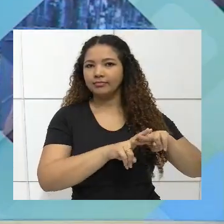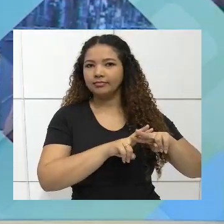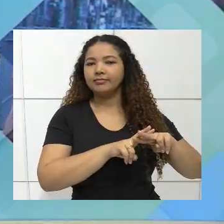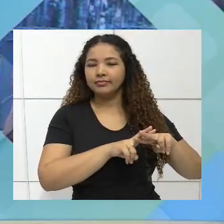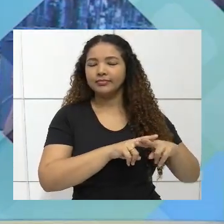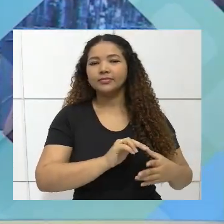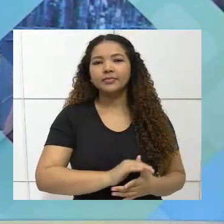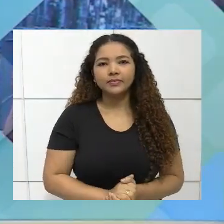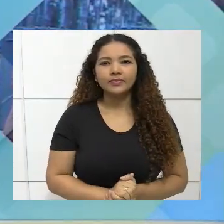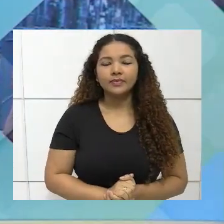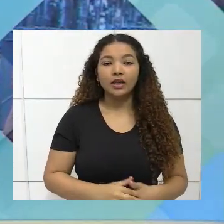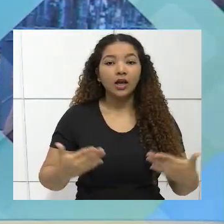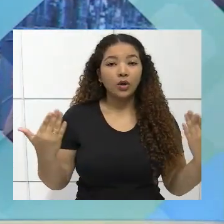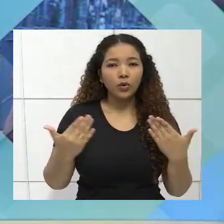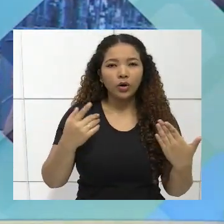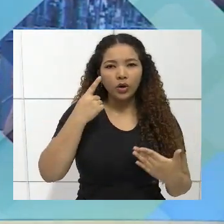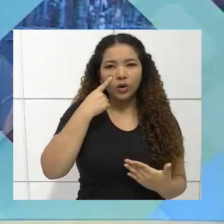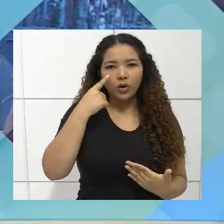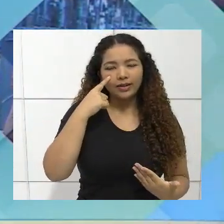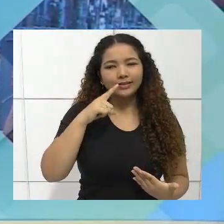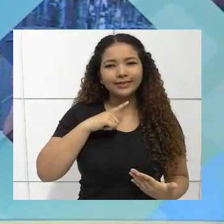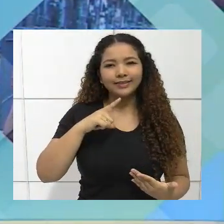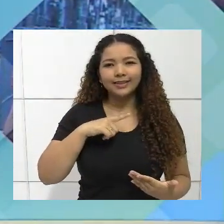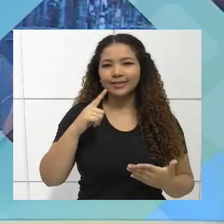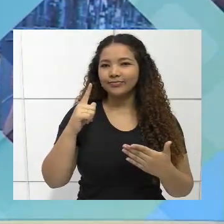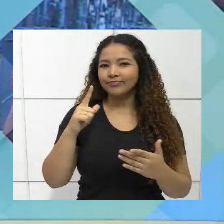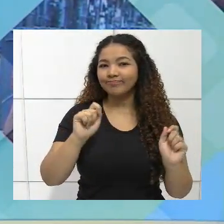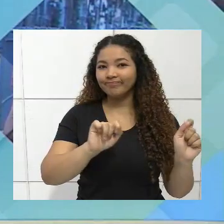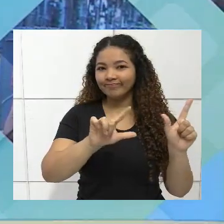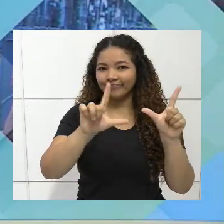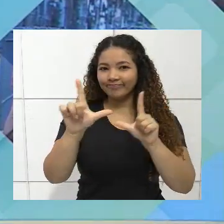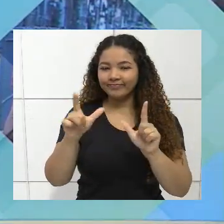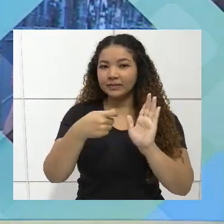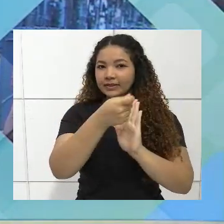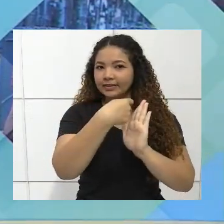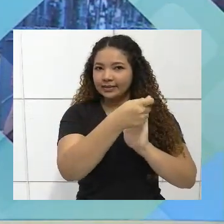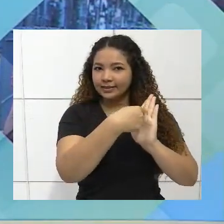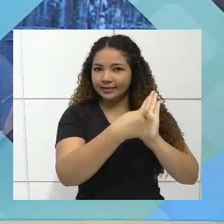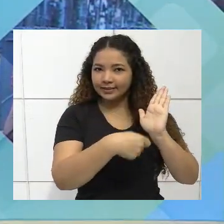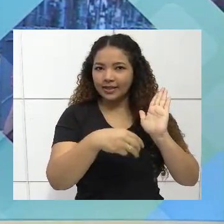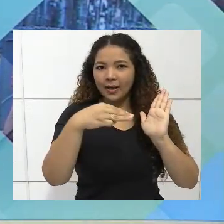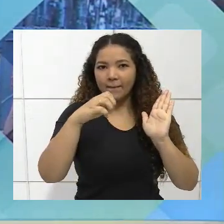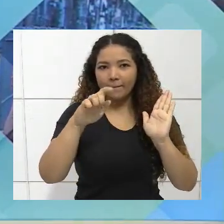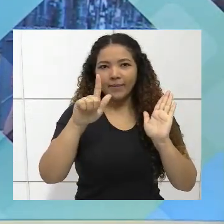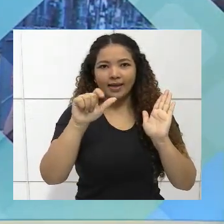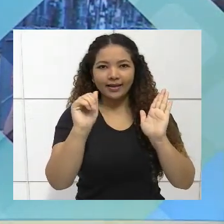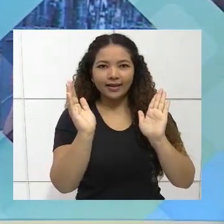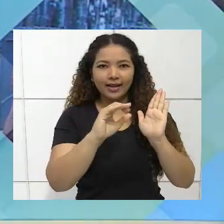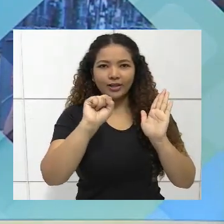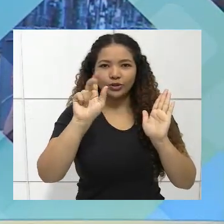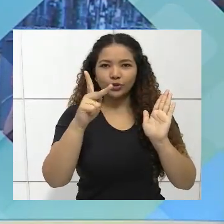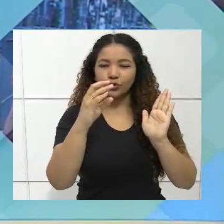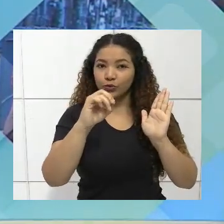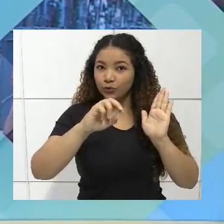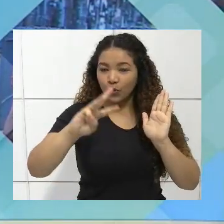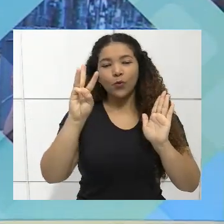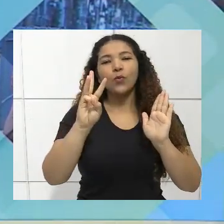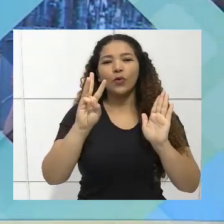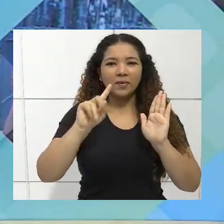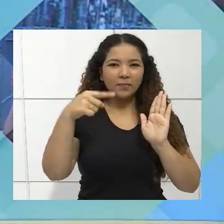Leonildo Candoriano, bota para mim agora um VT do Mega Show de Prêmios. Gente, na próxima semana tem extração especial e você não pode